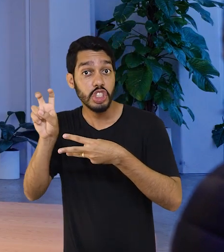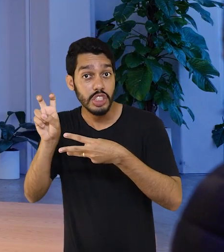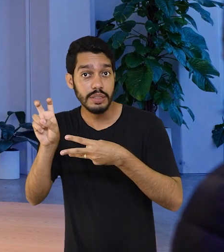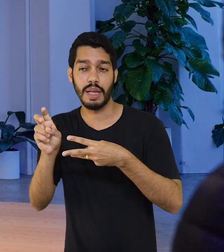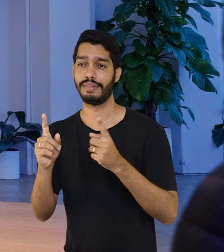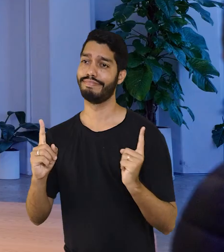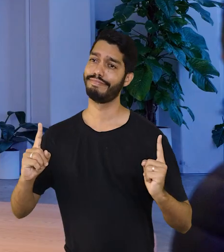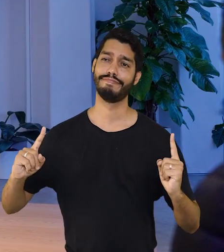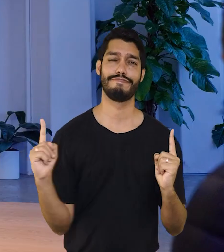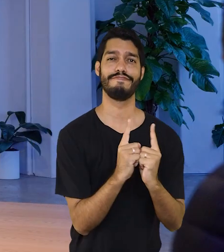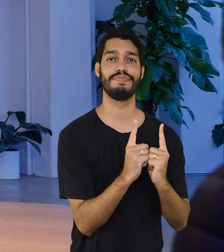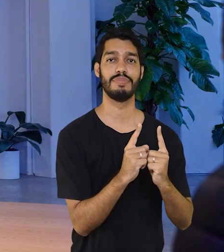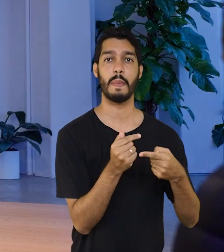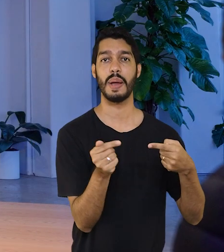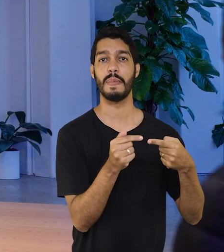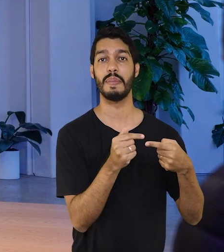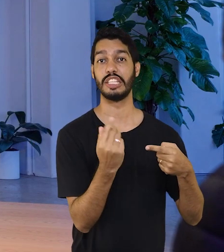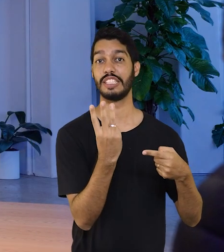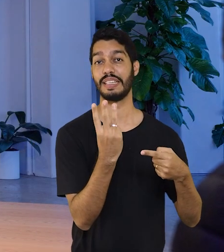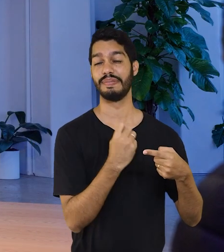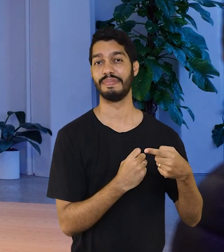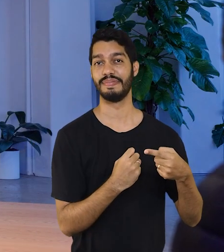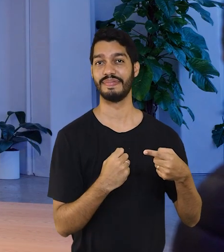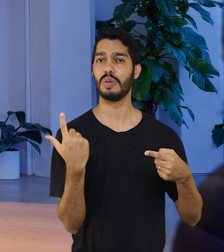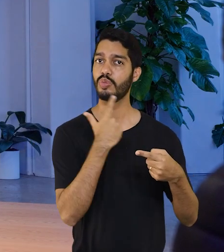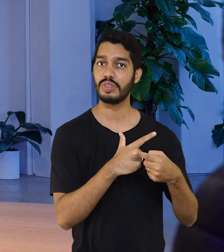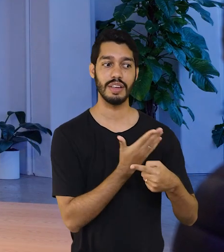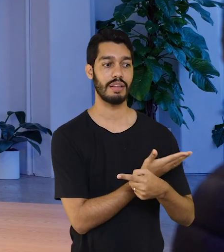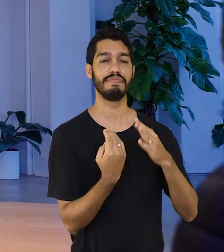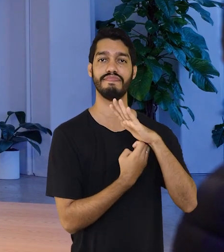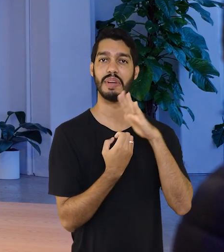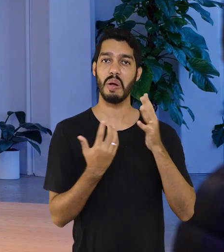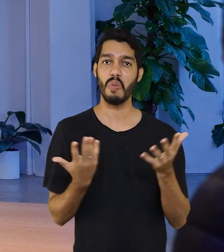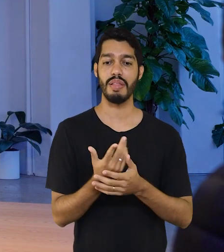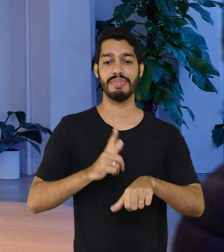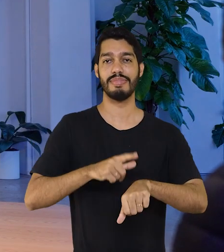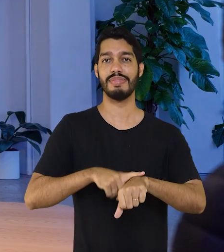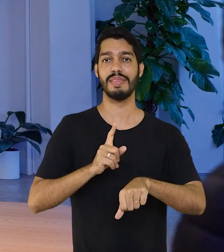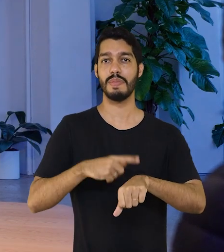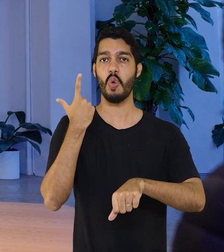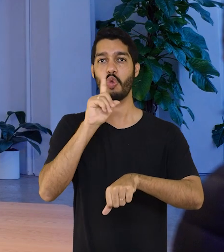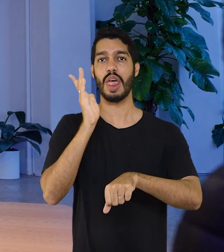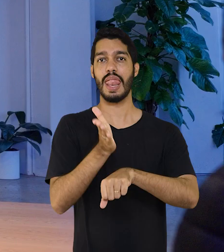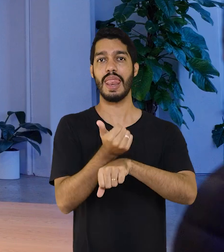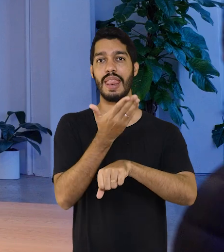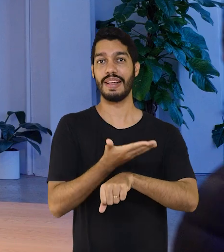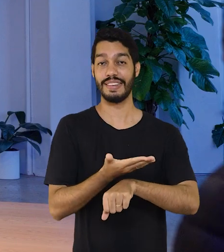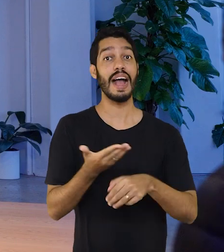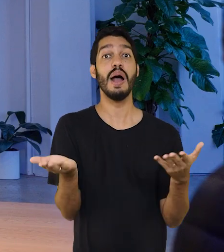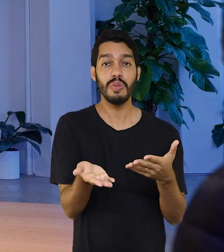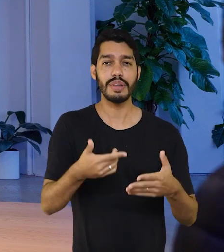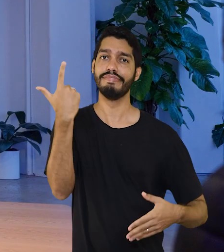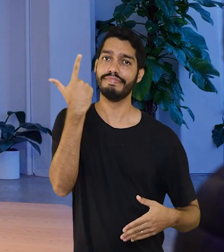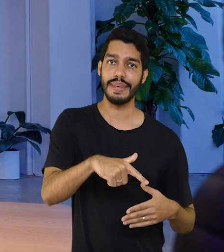de produtividade. Mais do que o ganho de produtividade, as marcas fazendo coisas mais legais, mais relevantes. Agora, isso